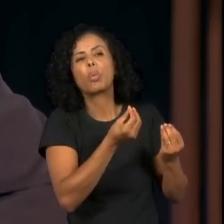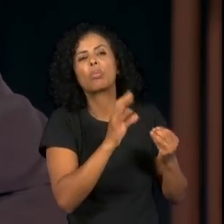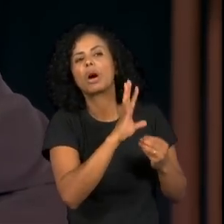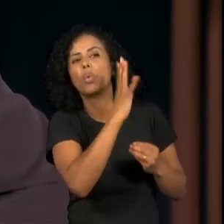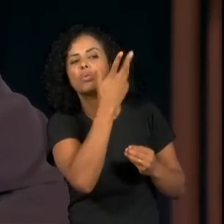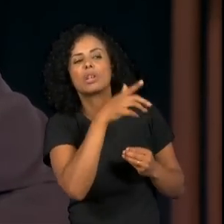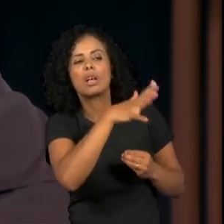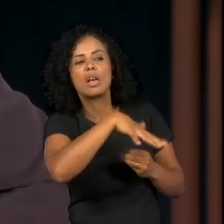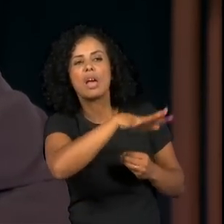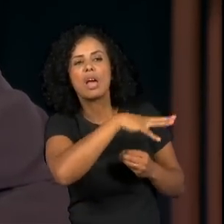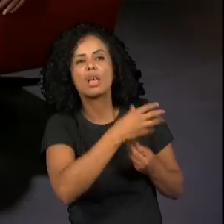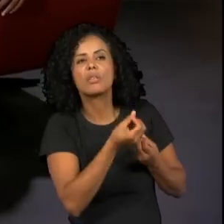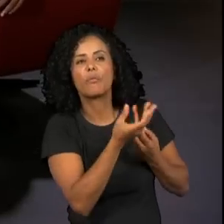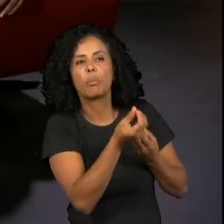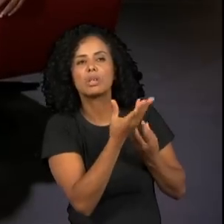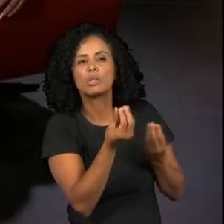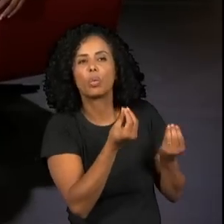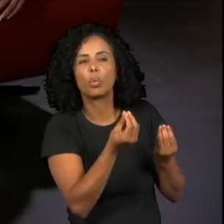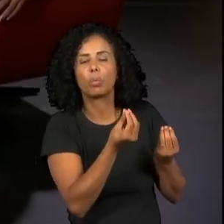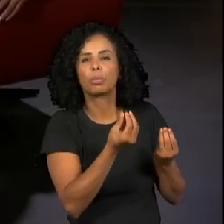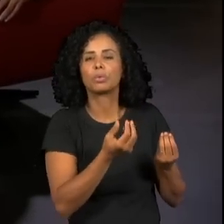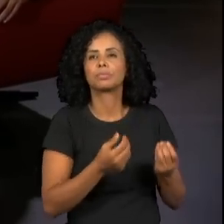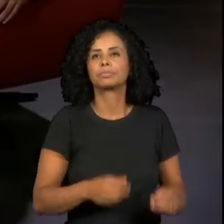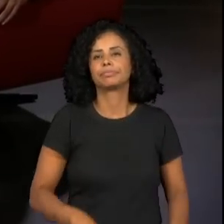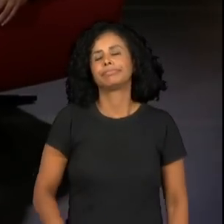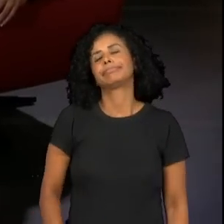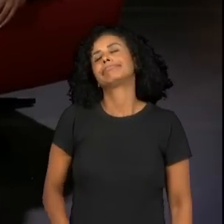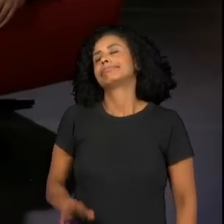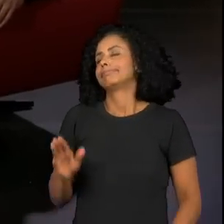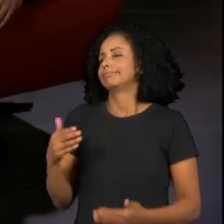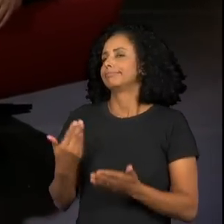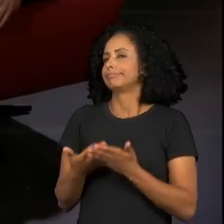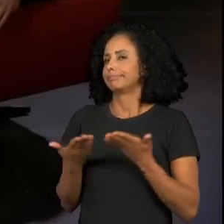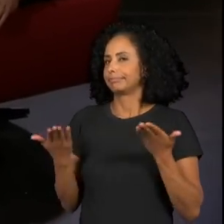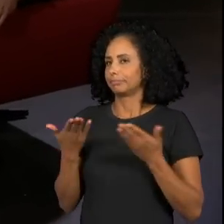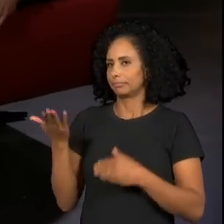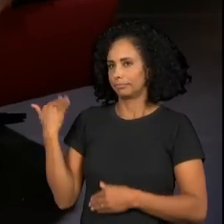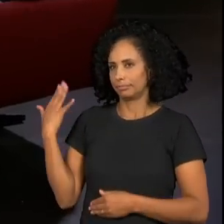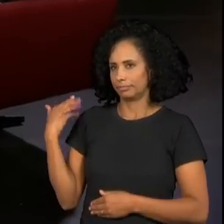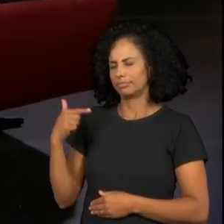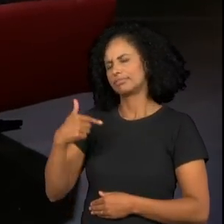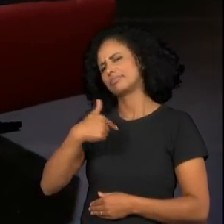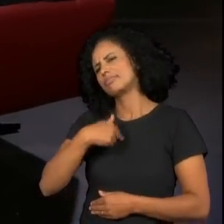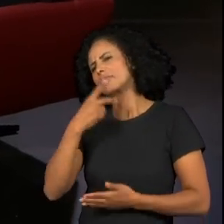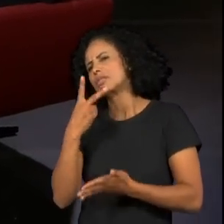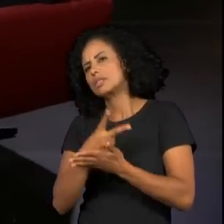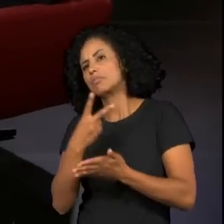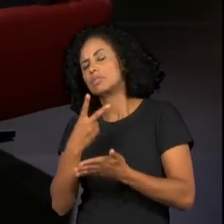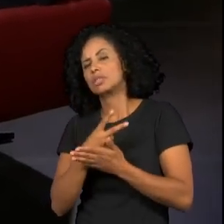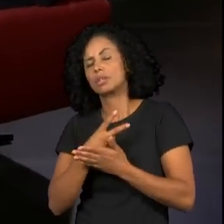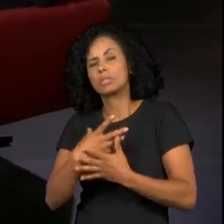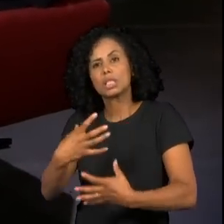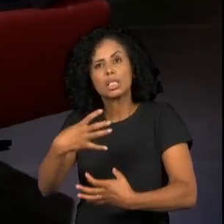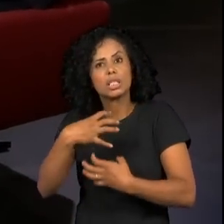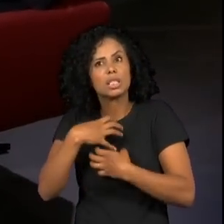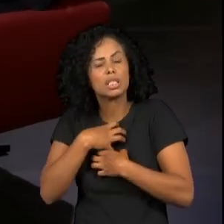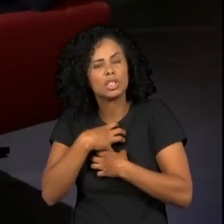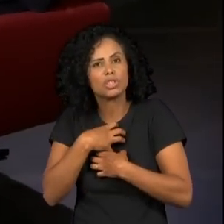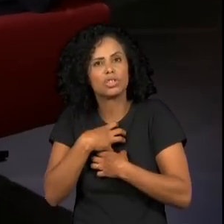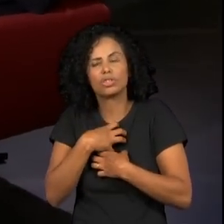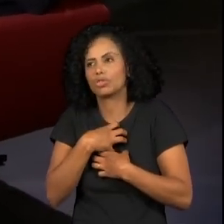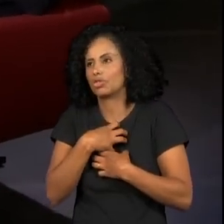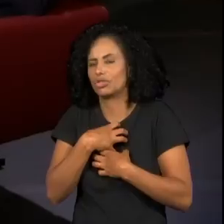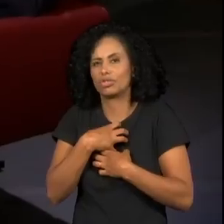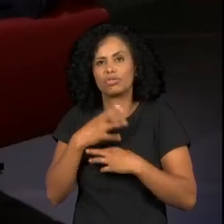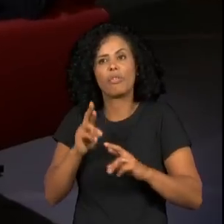da informação? Cara, desde do meu início, eu sempre carreguei essa sombra de defensor